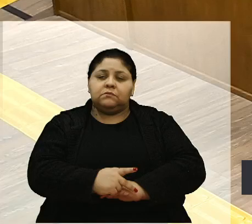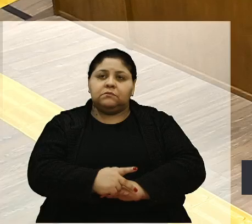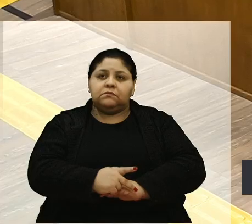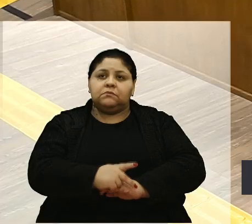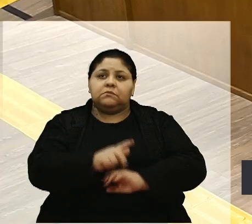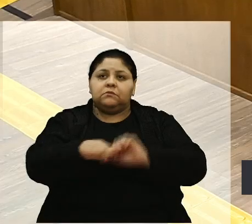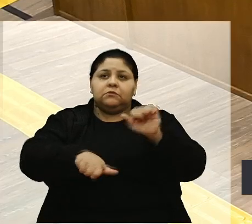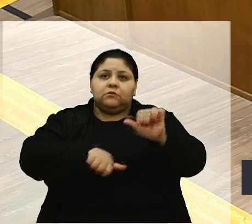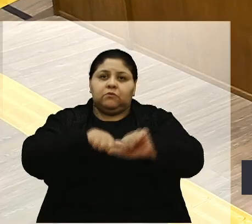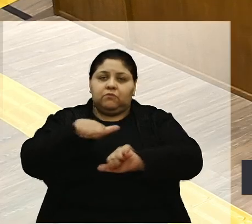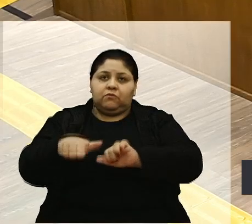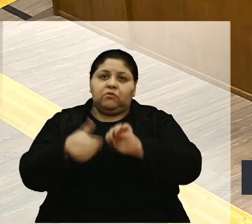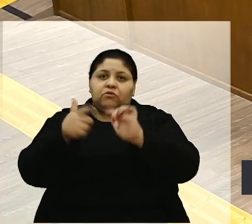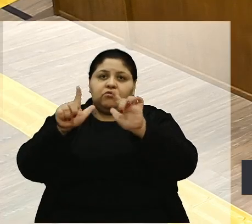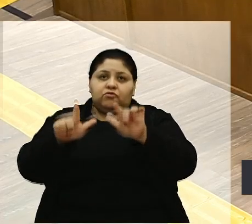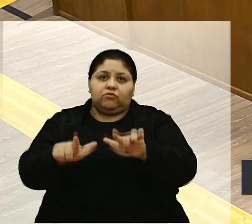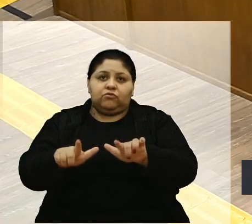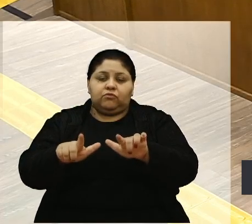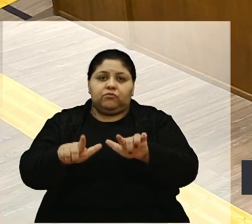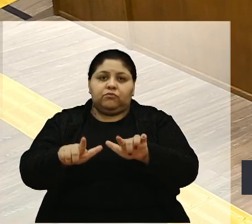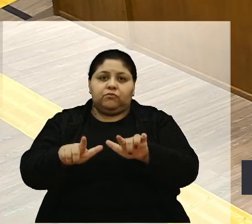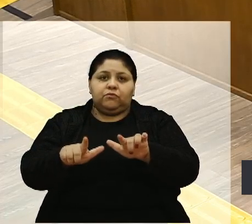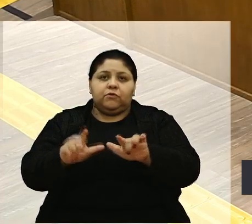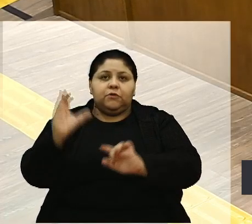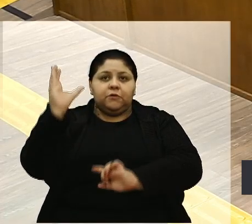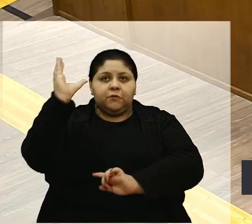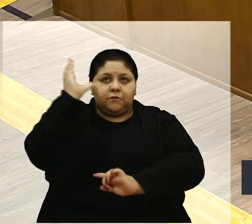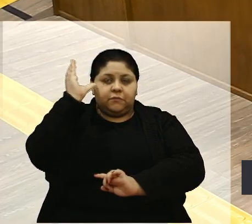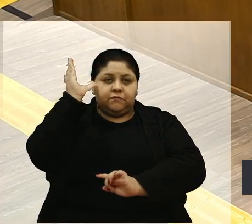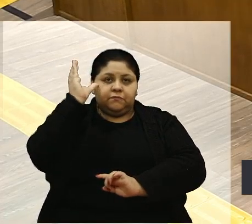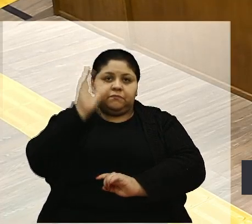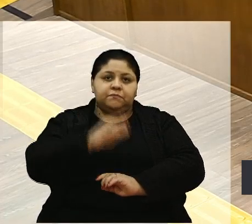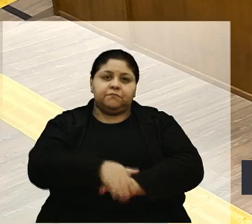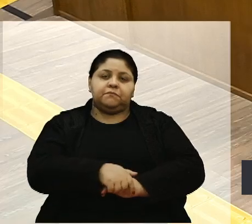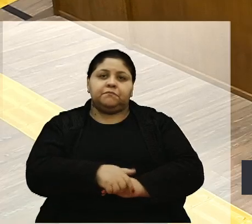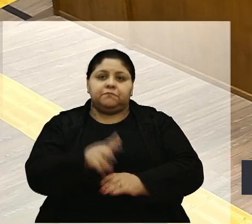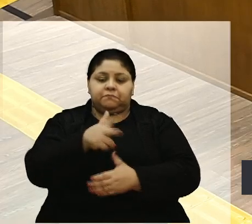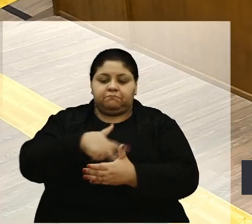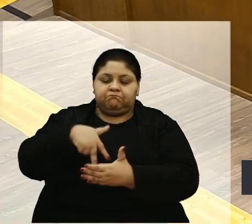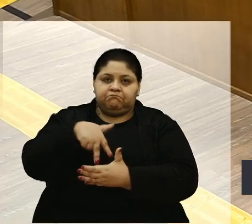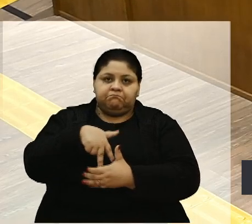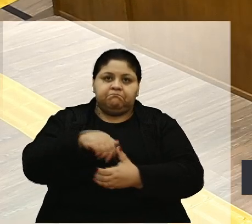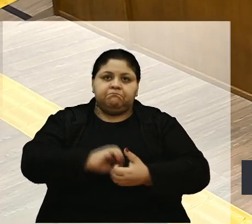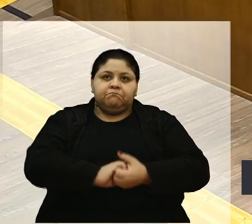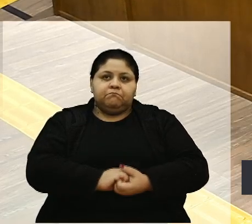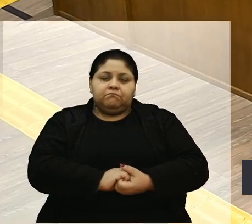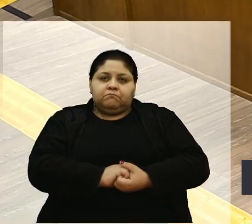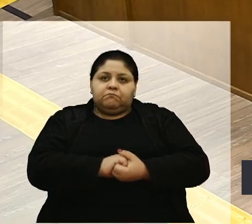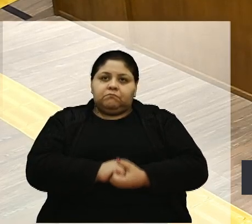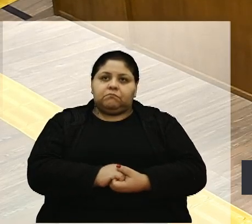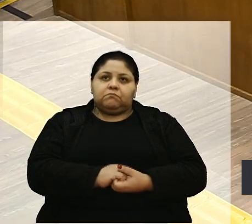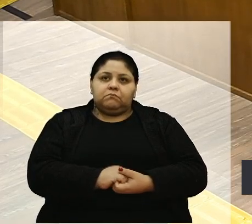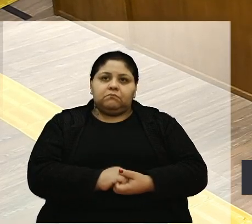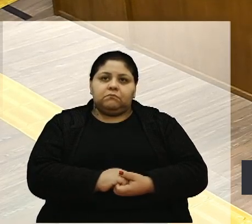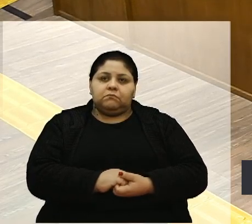vereador Omir Cadori. Por cedência de espaço, o vereador Omir Cadori na tribuna.